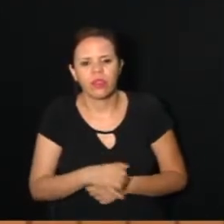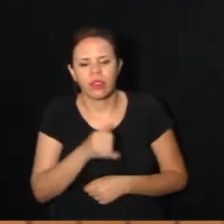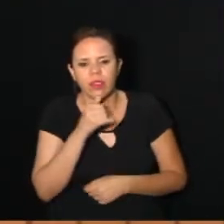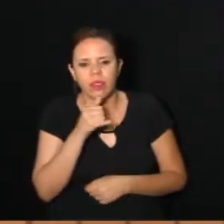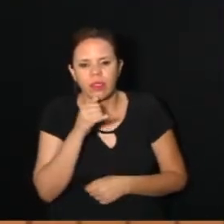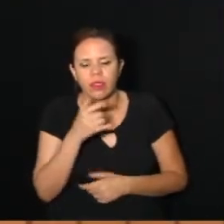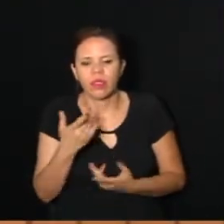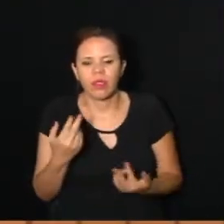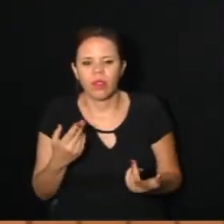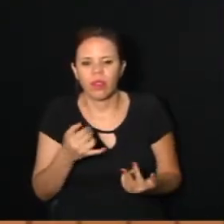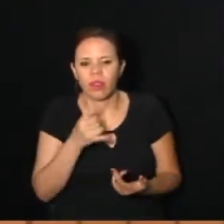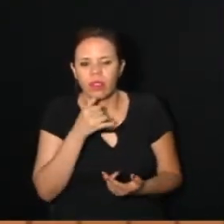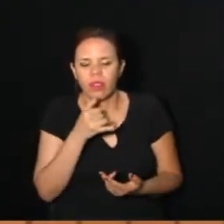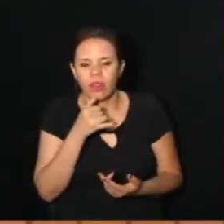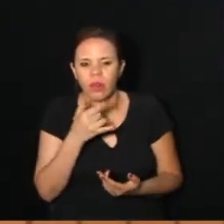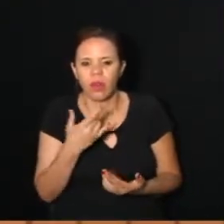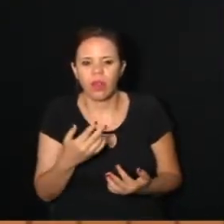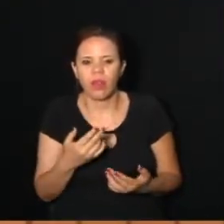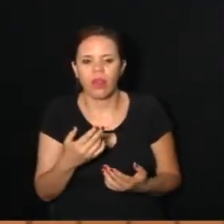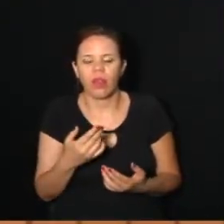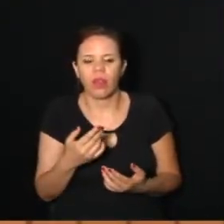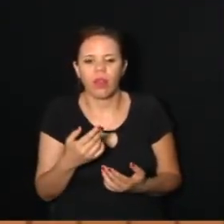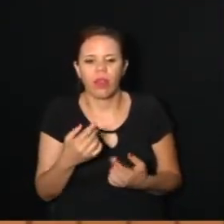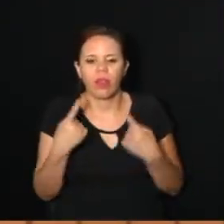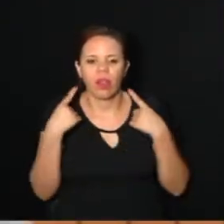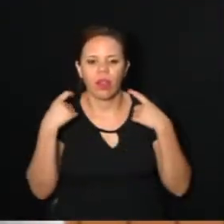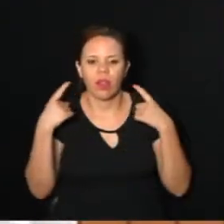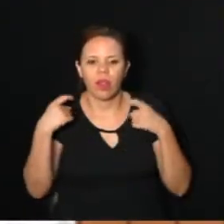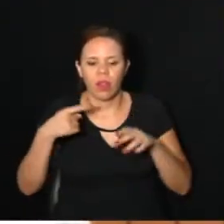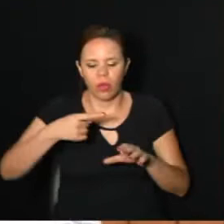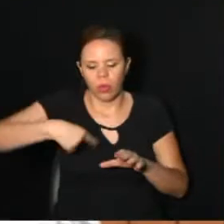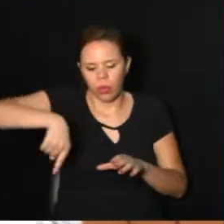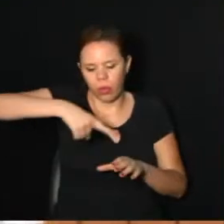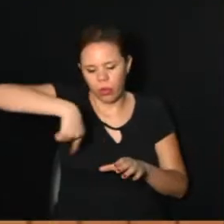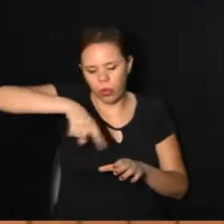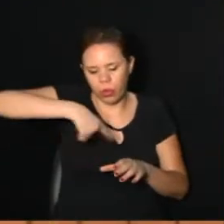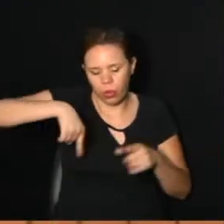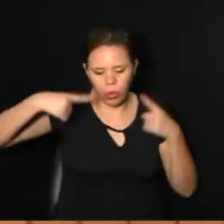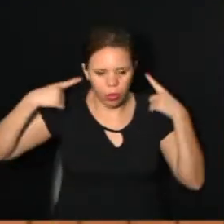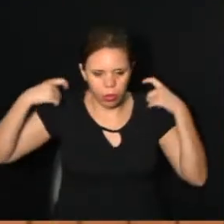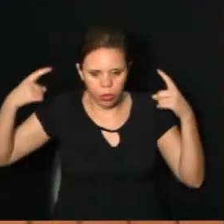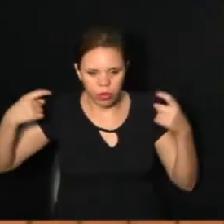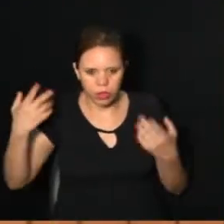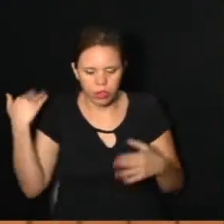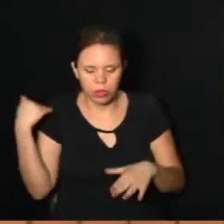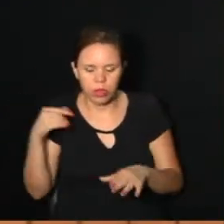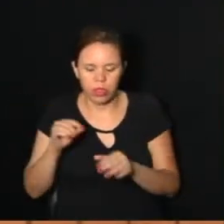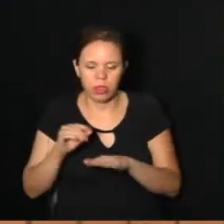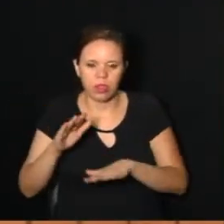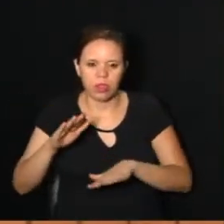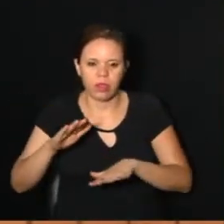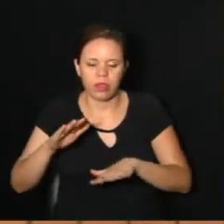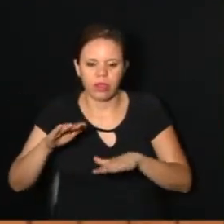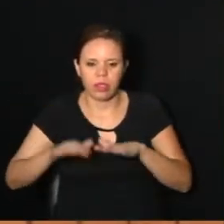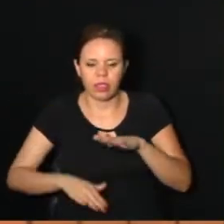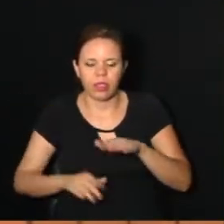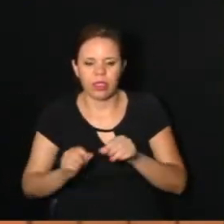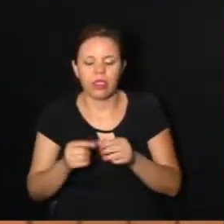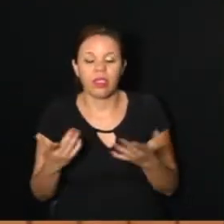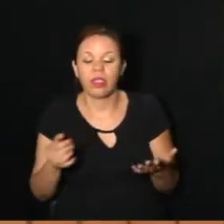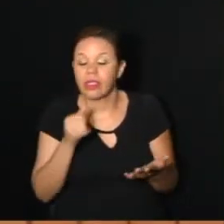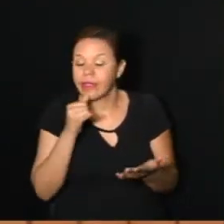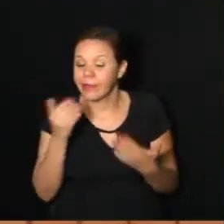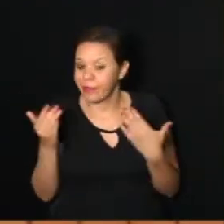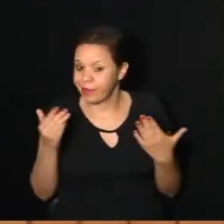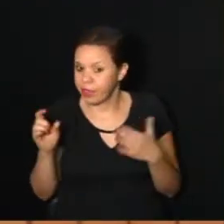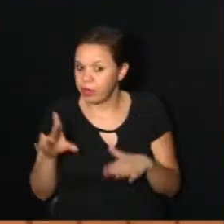vitrolas de antigamente. O disco Uma desce. nuvem, né? Aí o disco desce, isso. Aí você tem o seu zonamento. Nesse zonamento, então, você vai